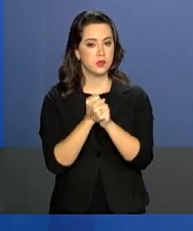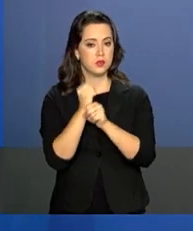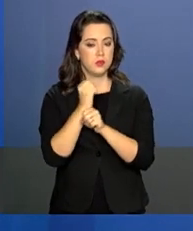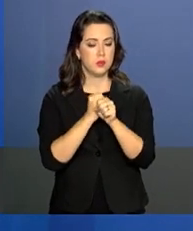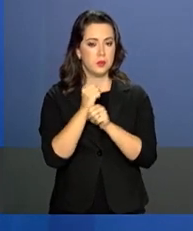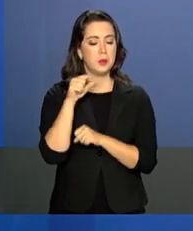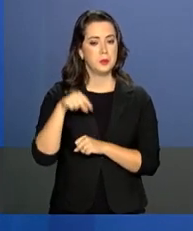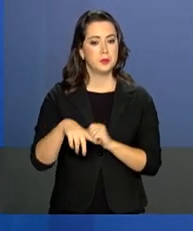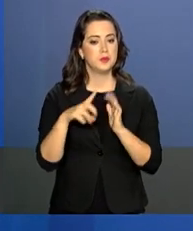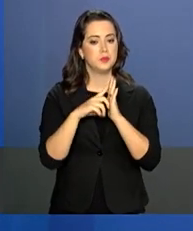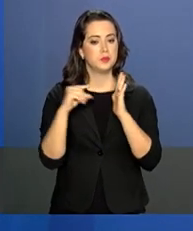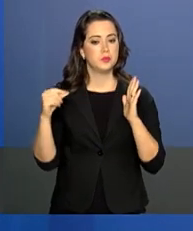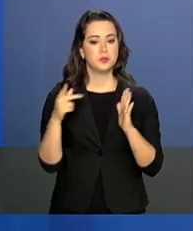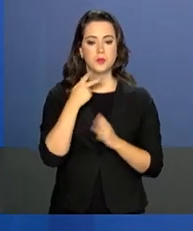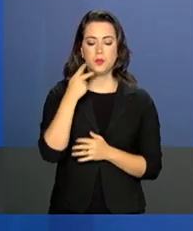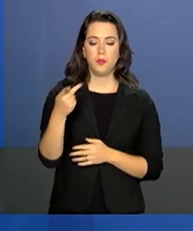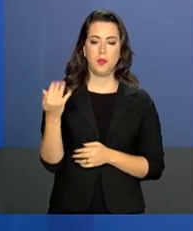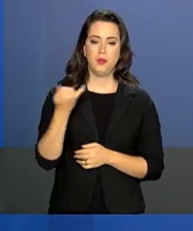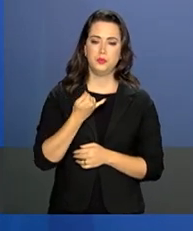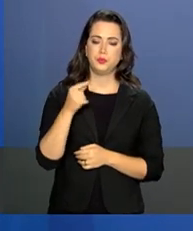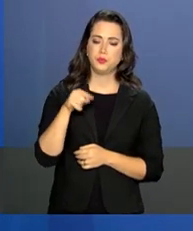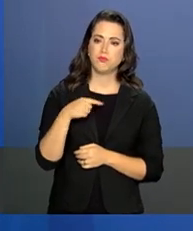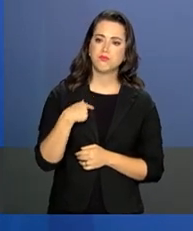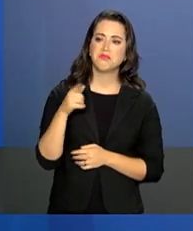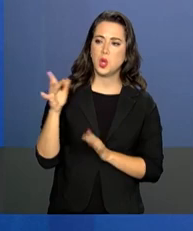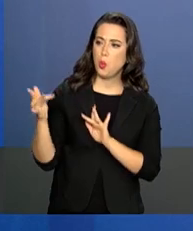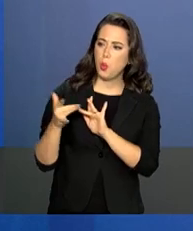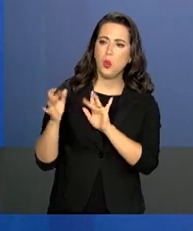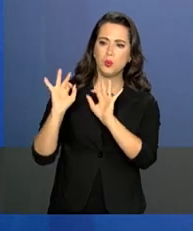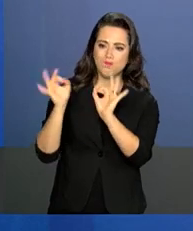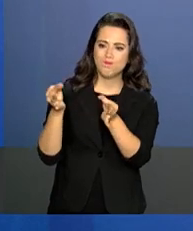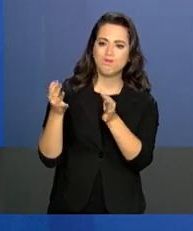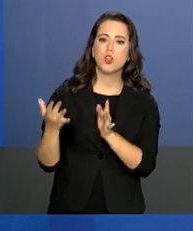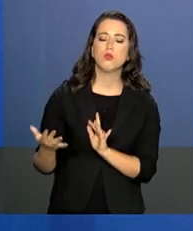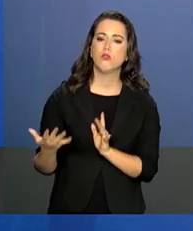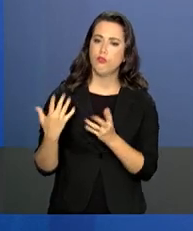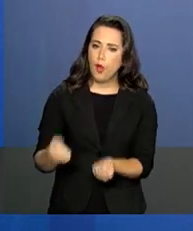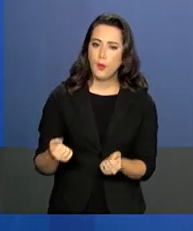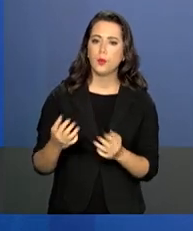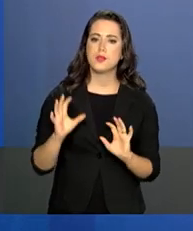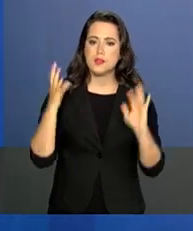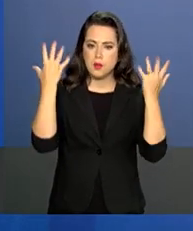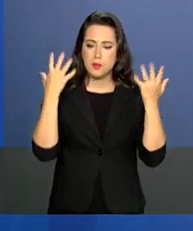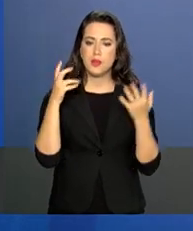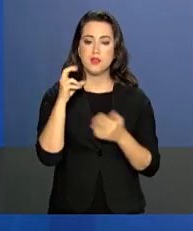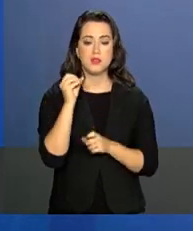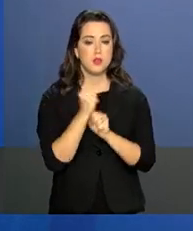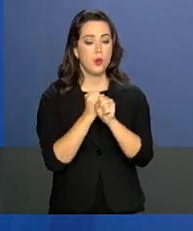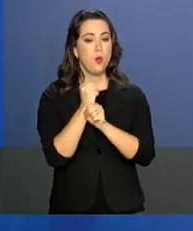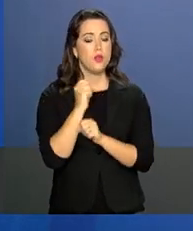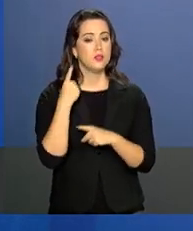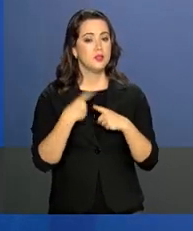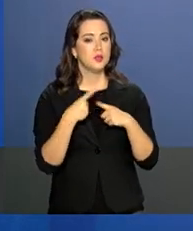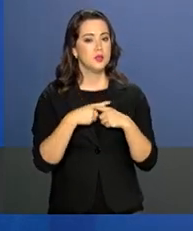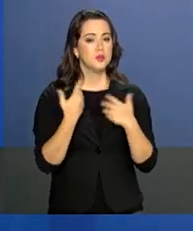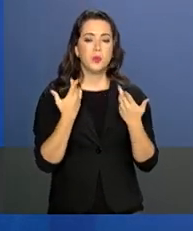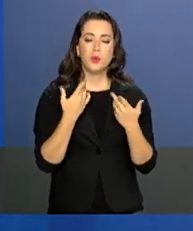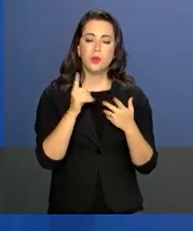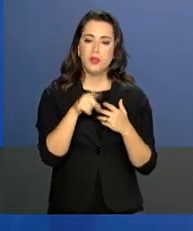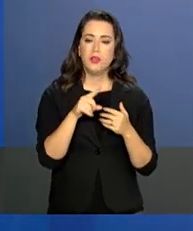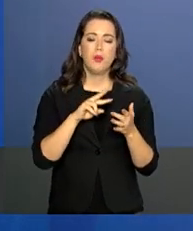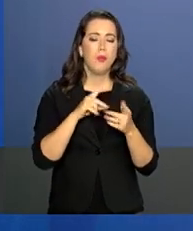aqui no palácio do planalto eu aceitei de pronto e naturalmente por uma razão singela